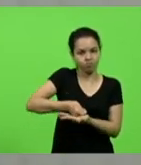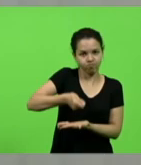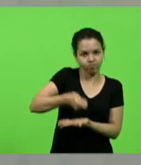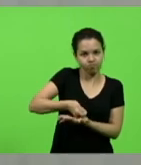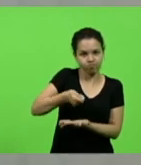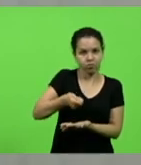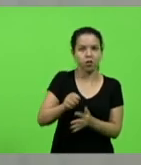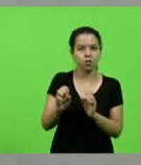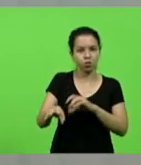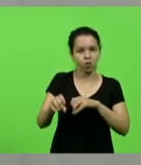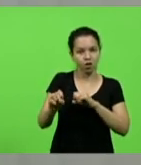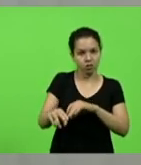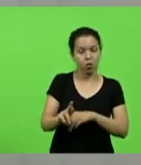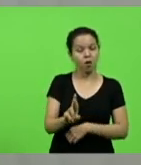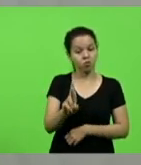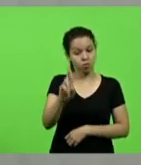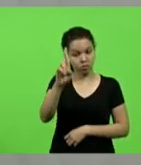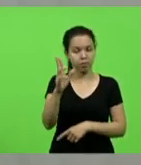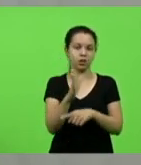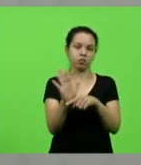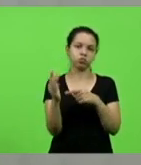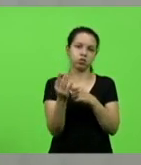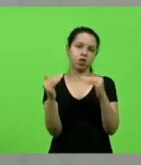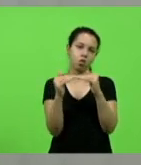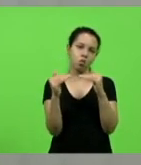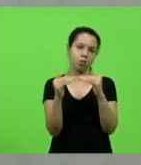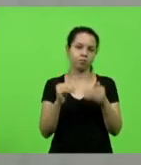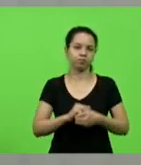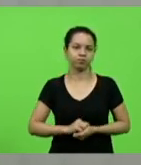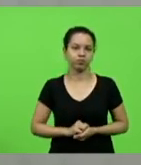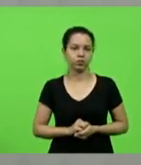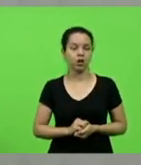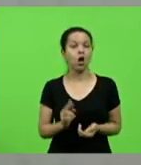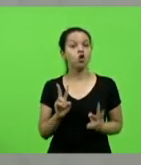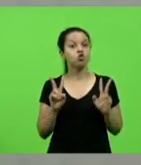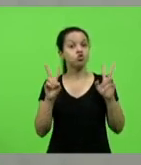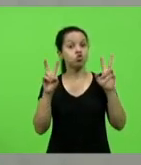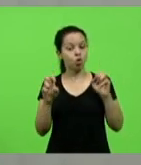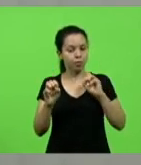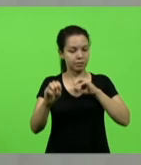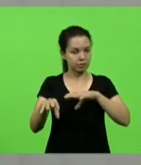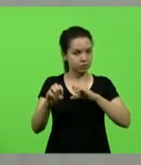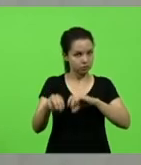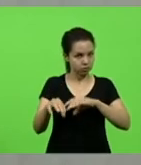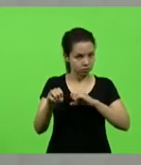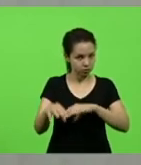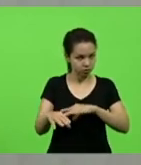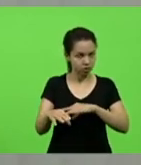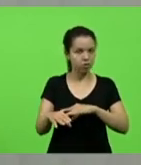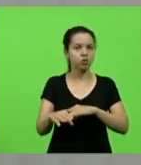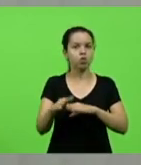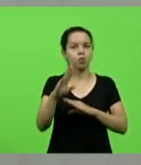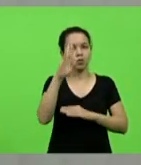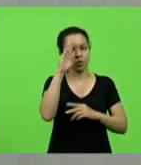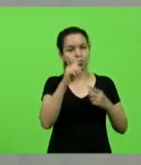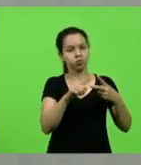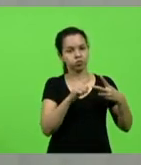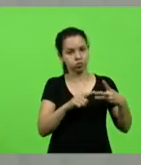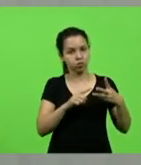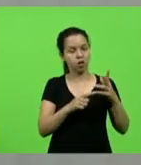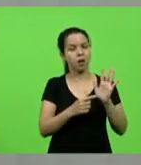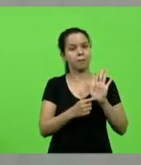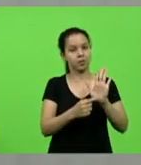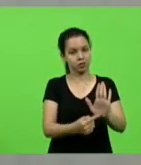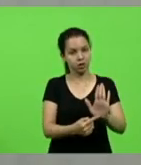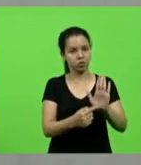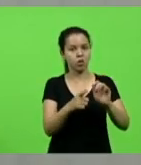recíproca. No tocante ao ensino, dentre os princípios que fundamentam, apresentados no artigo